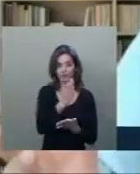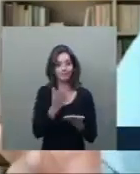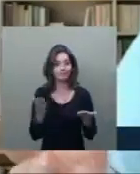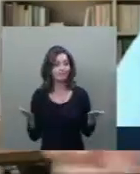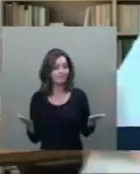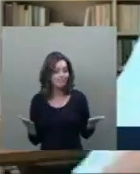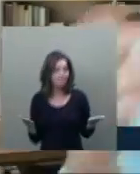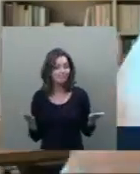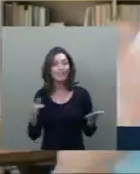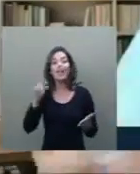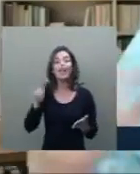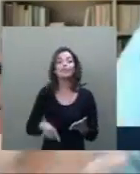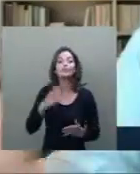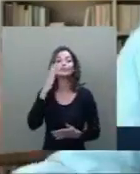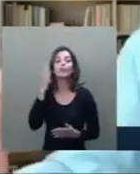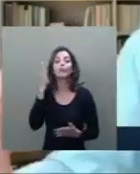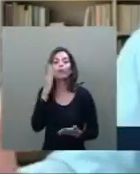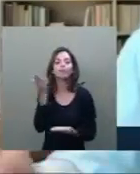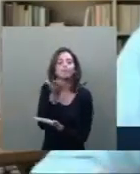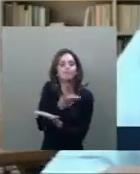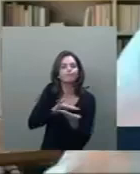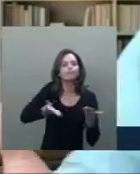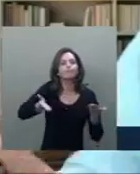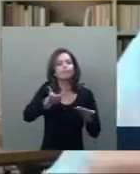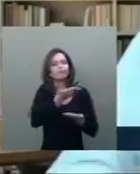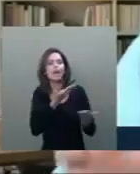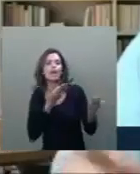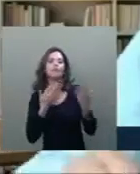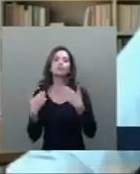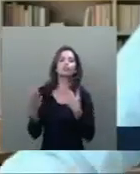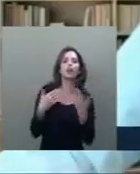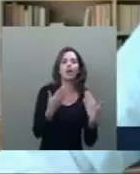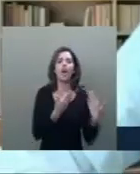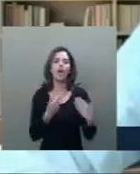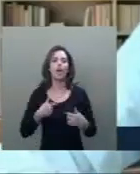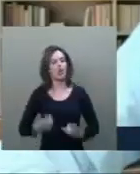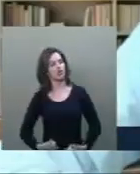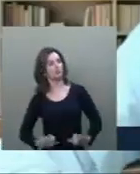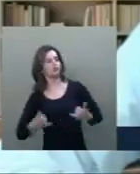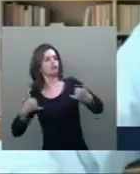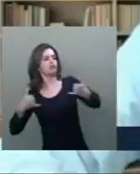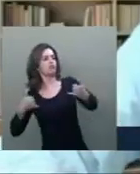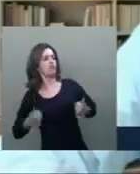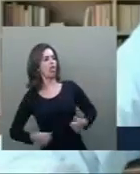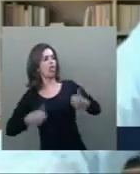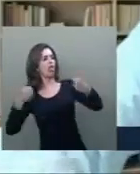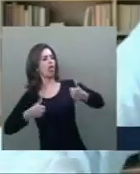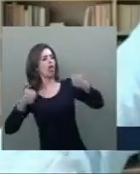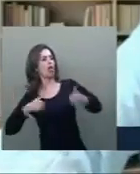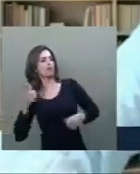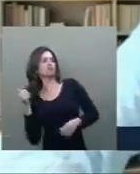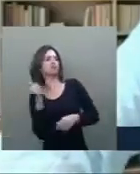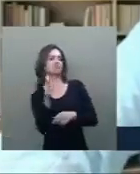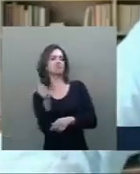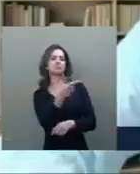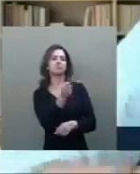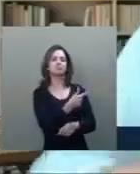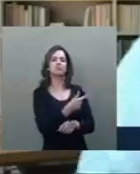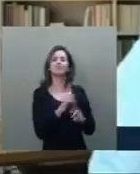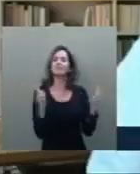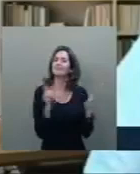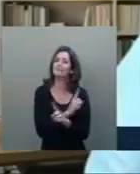acredito. É saber dialogar com todos e não achar que ninguém é dono da verdade. E por isso eu entendo que